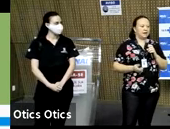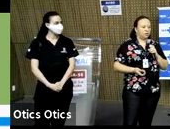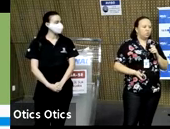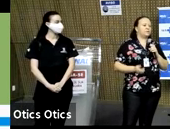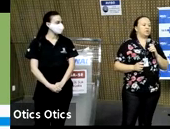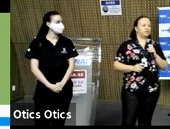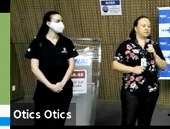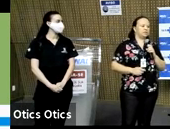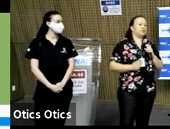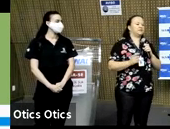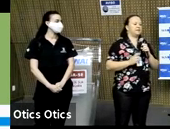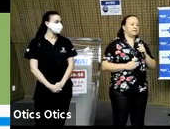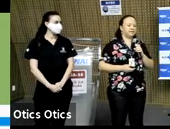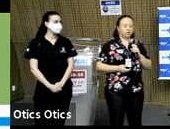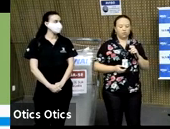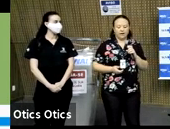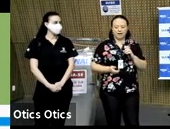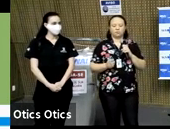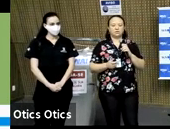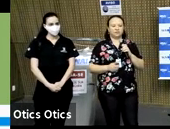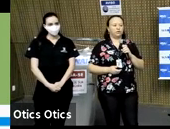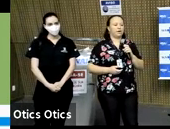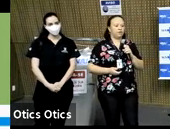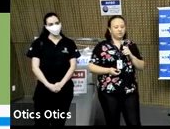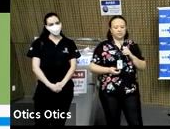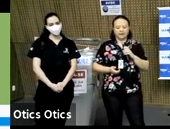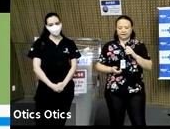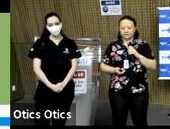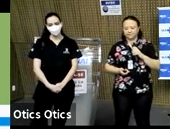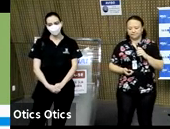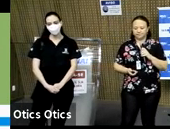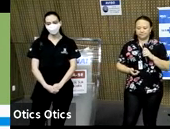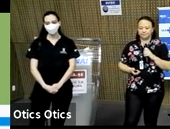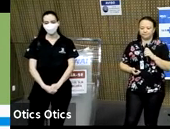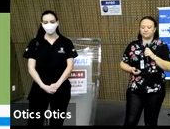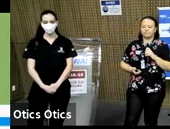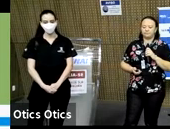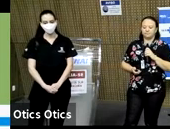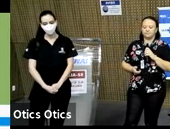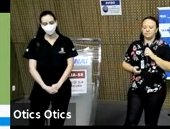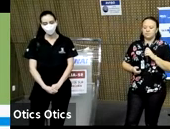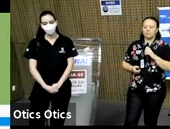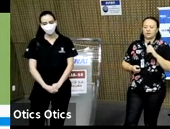Covas, Macaúbas, Los Angeles, Iraci Coelho, Botafogo e Alves Pereira.